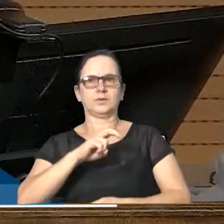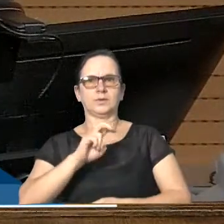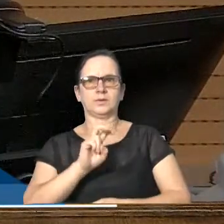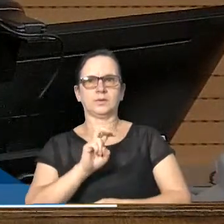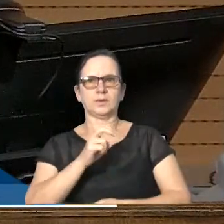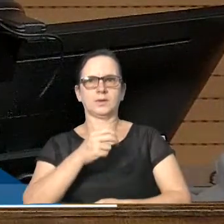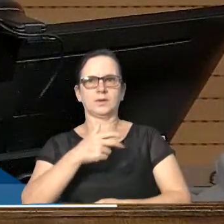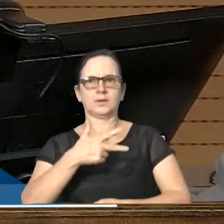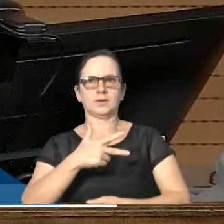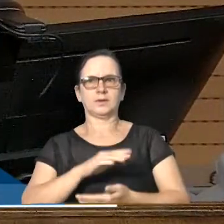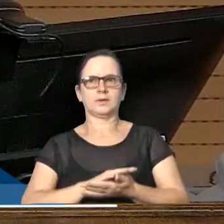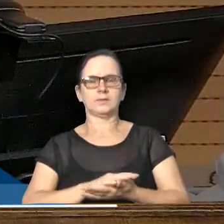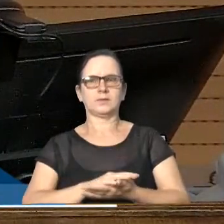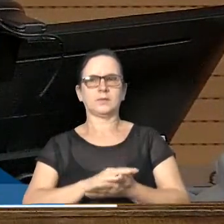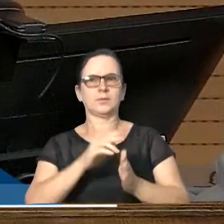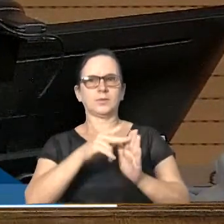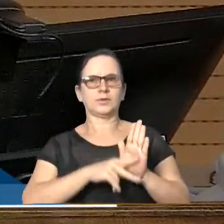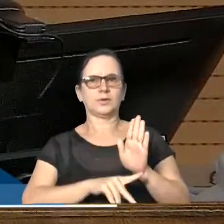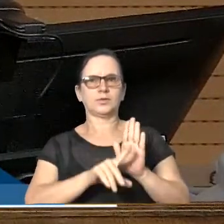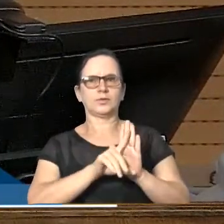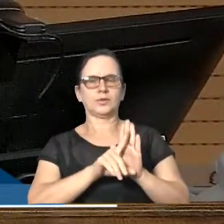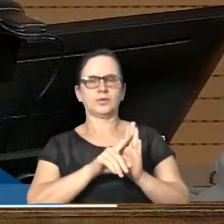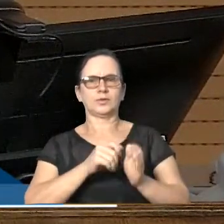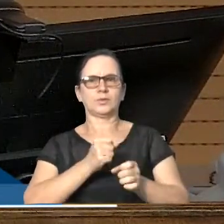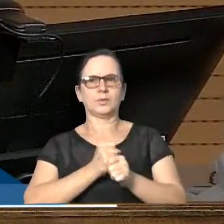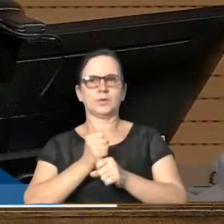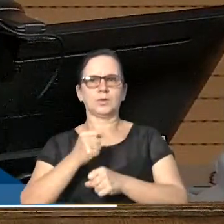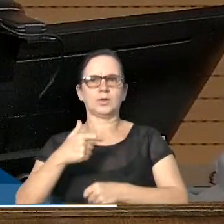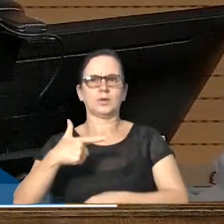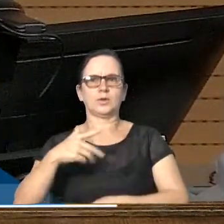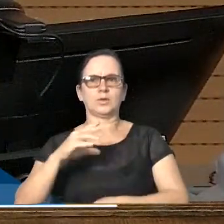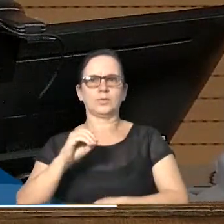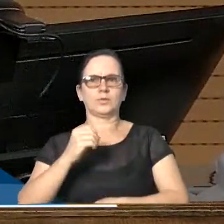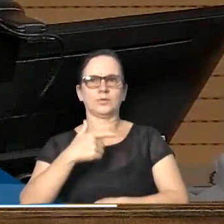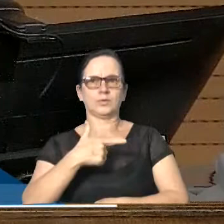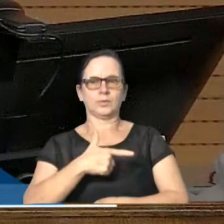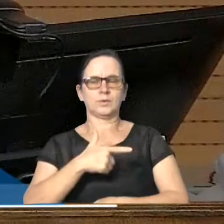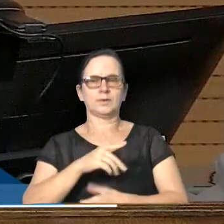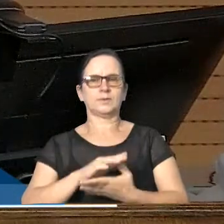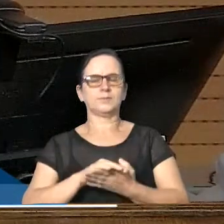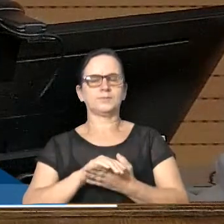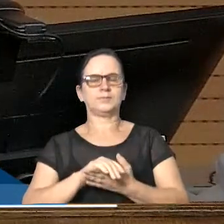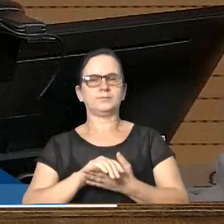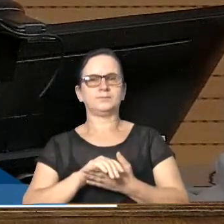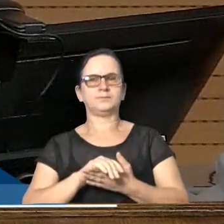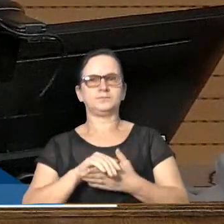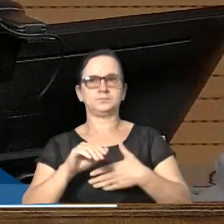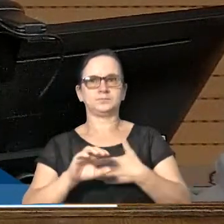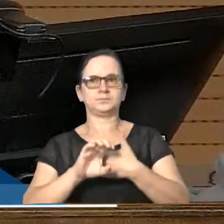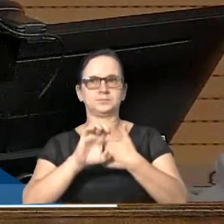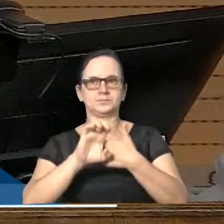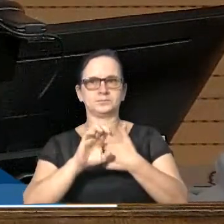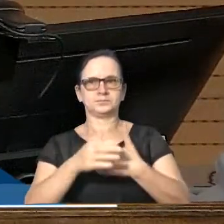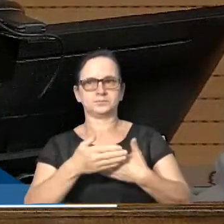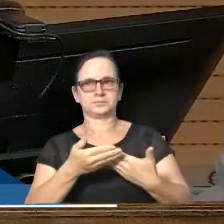53/2022, projeto de lei número 3/2022, autoria mesa da Câmara.